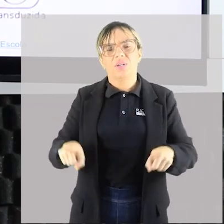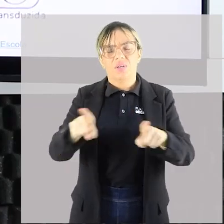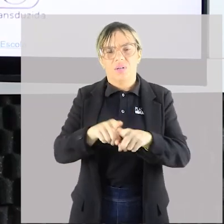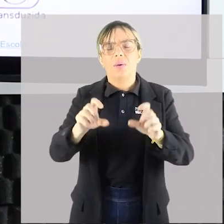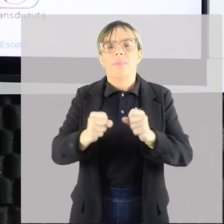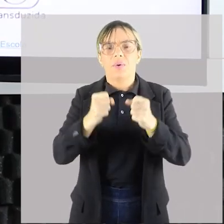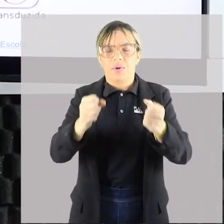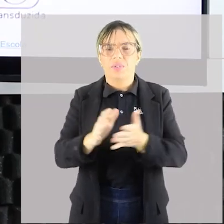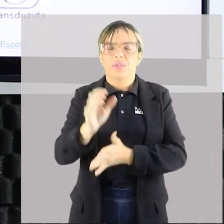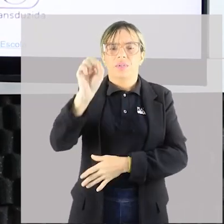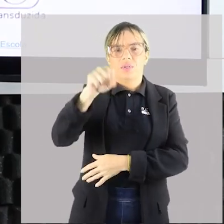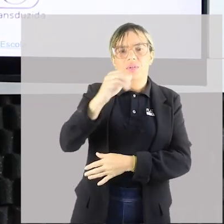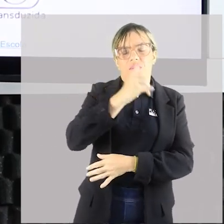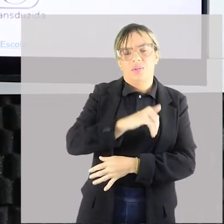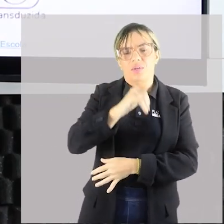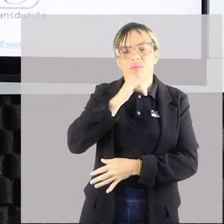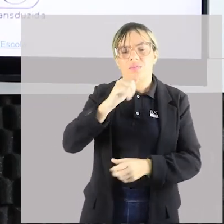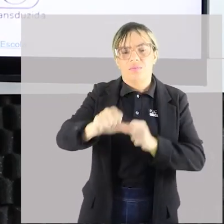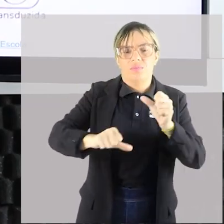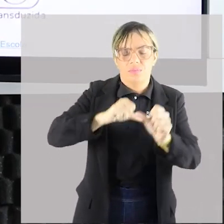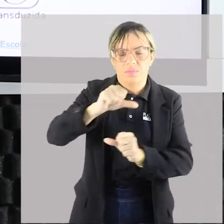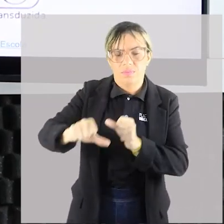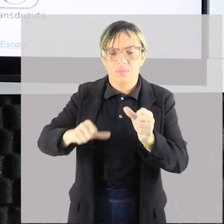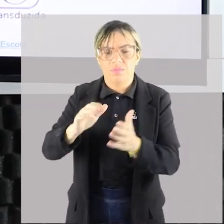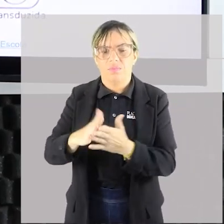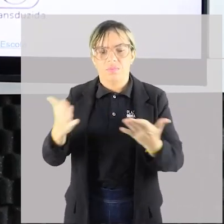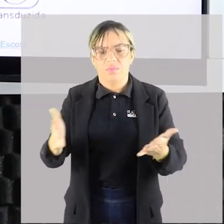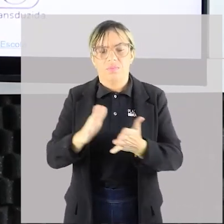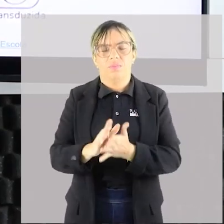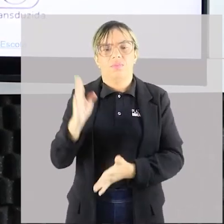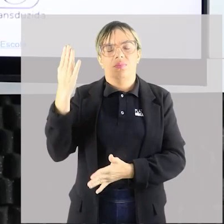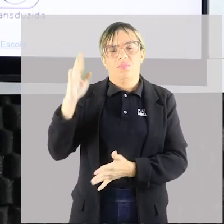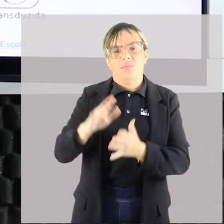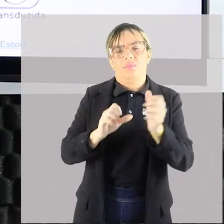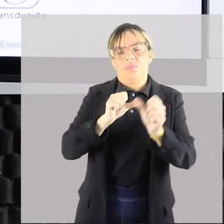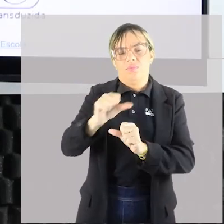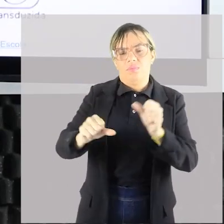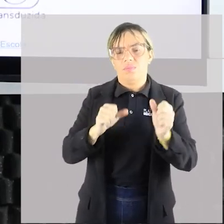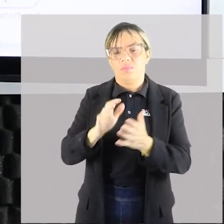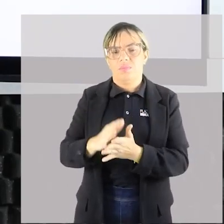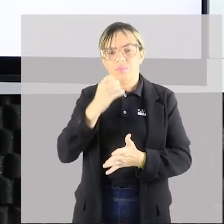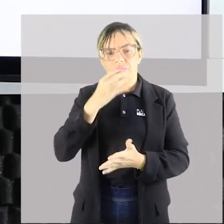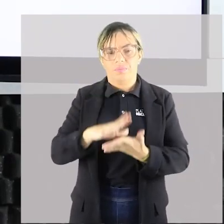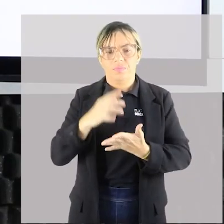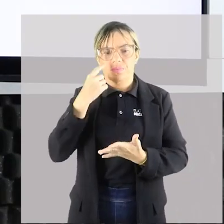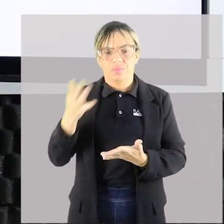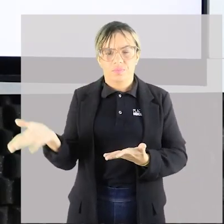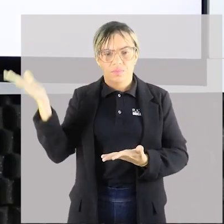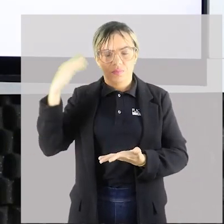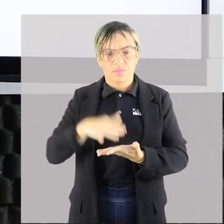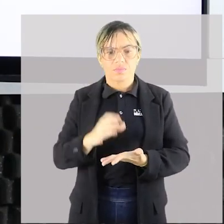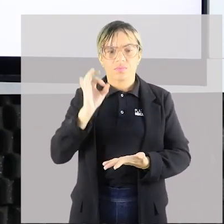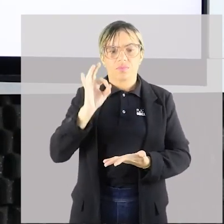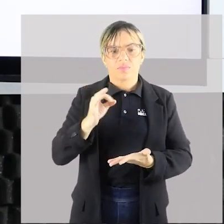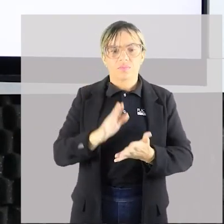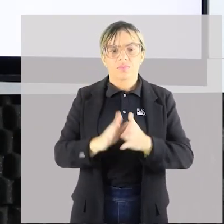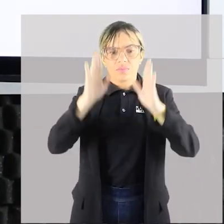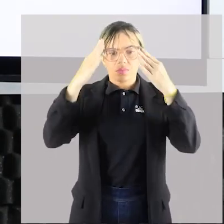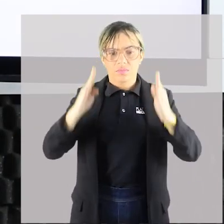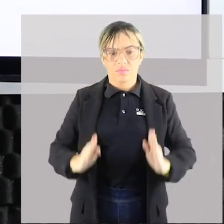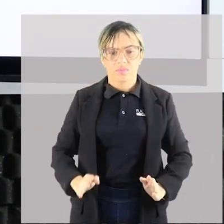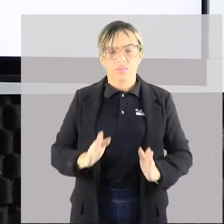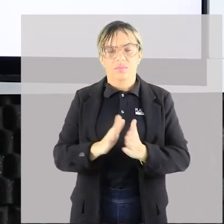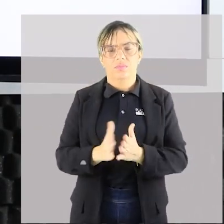caso, essas células, elas se transformaram, essas bactérias, né, elas se transformaram, tá certo? Então, analisa